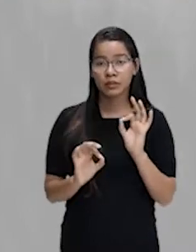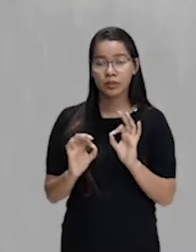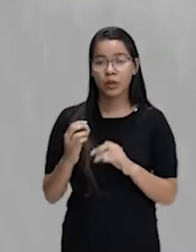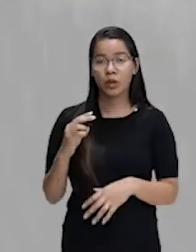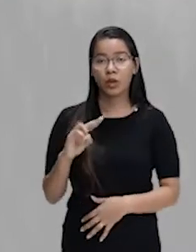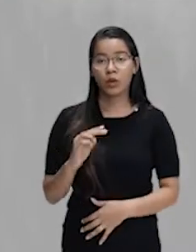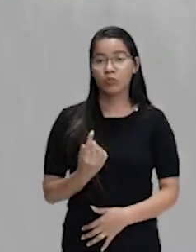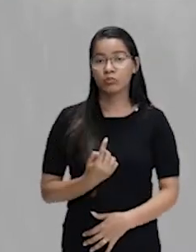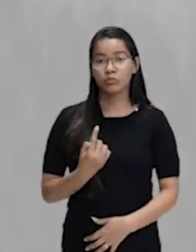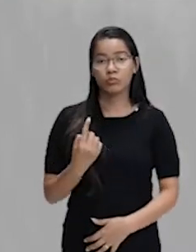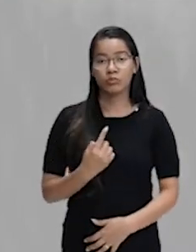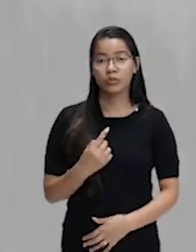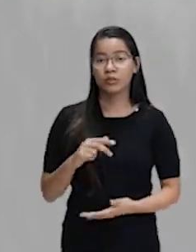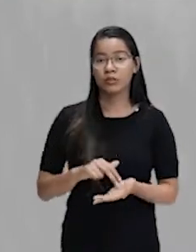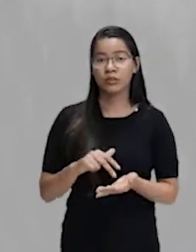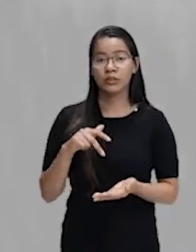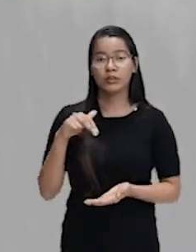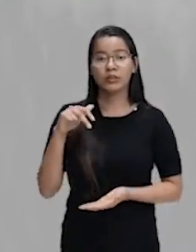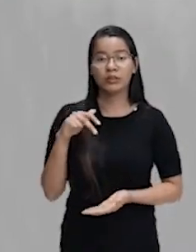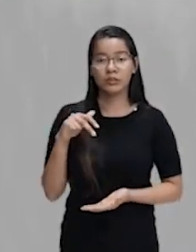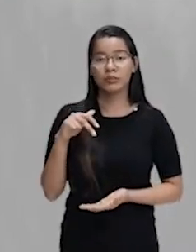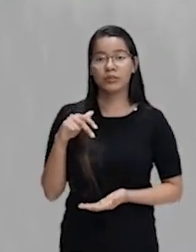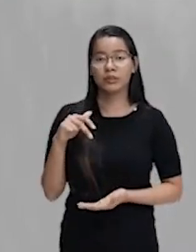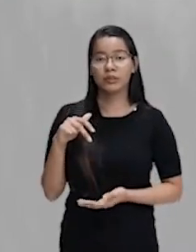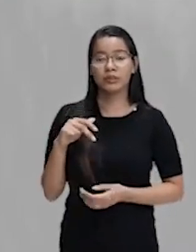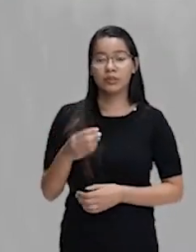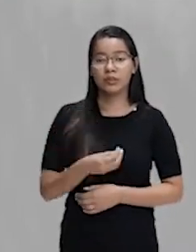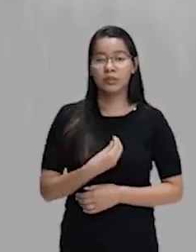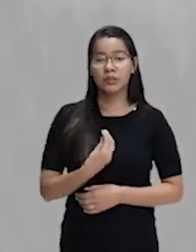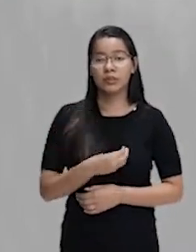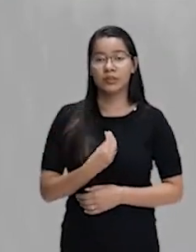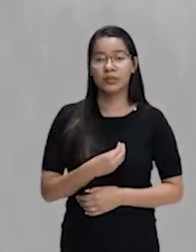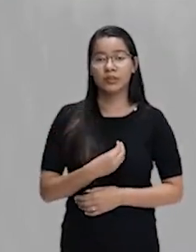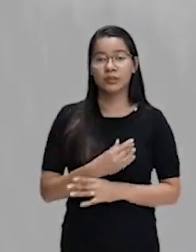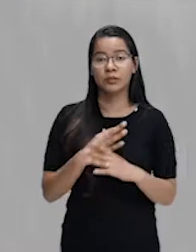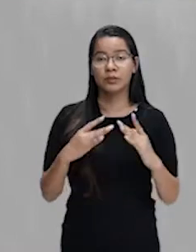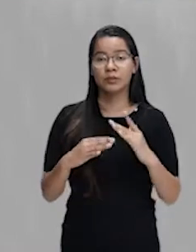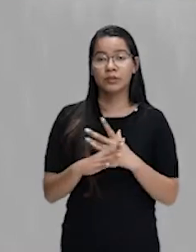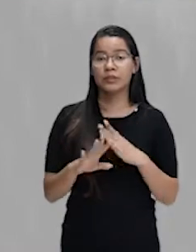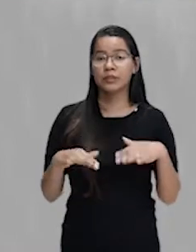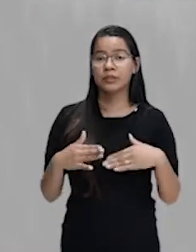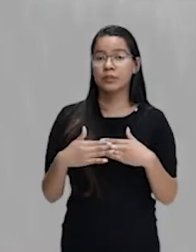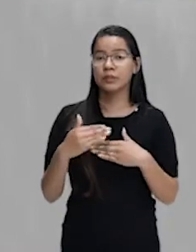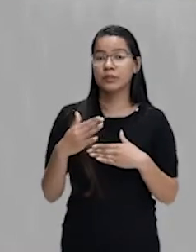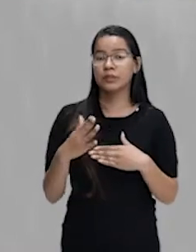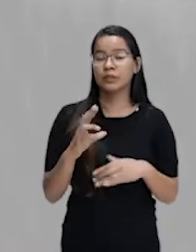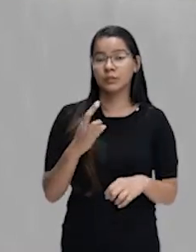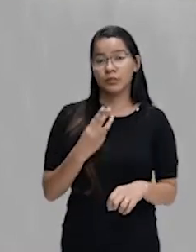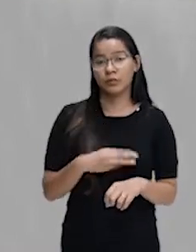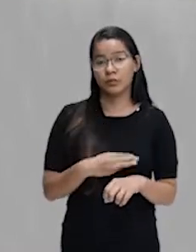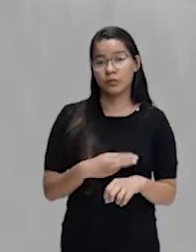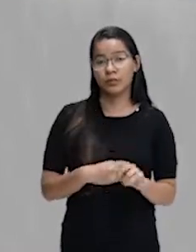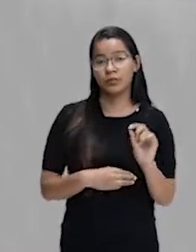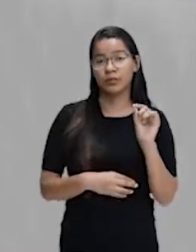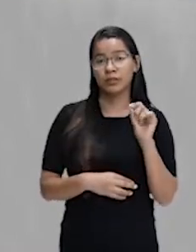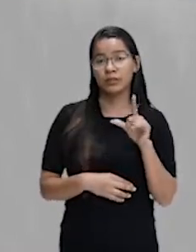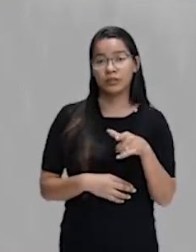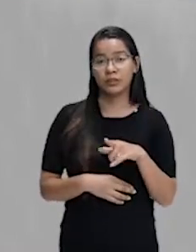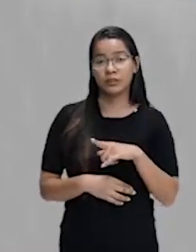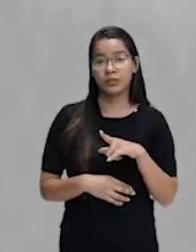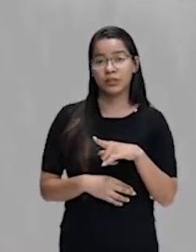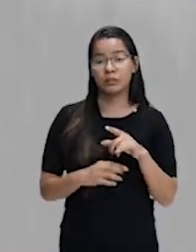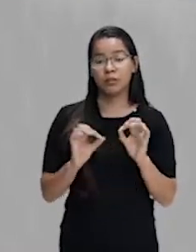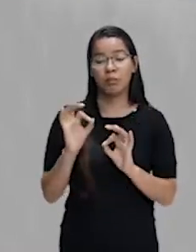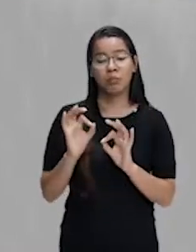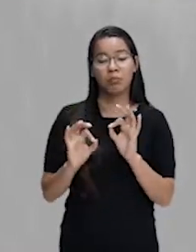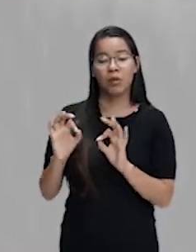uma espécie de renascimento da vida urbana. Então, a partir do momento que você tem essa rearticulação,